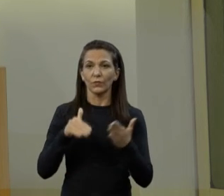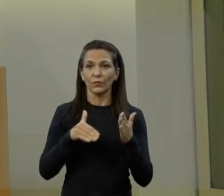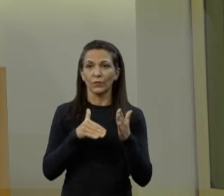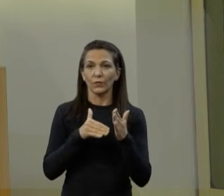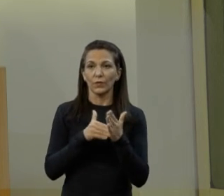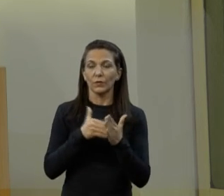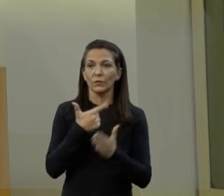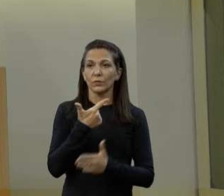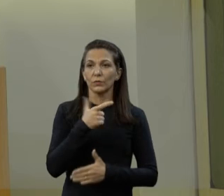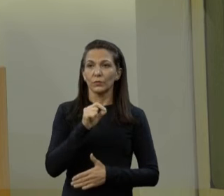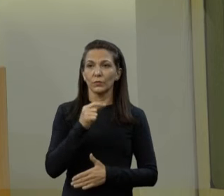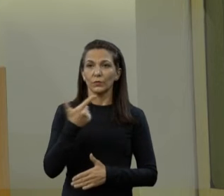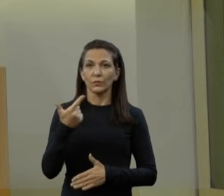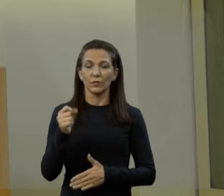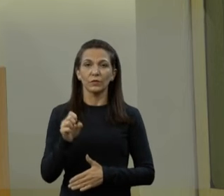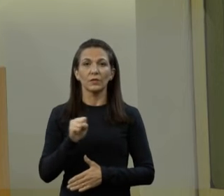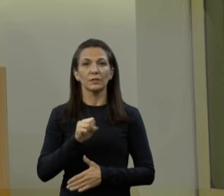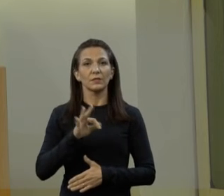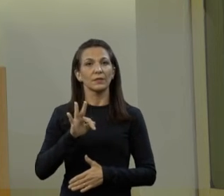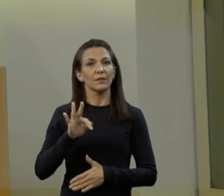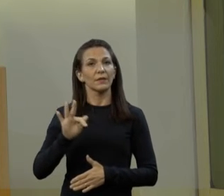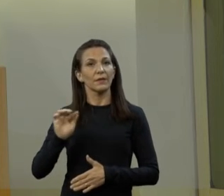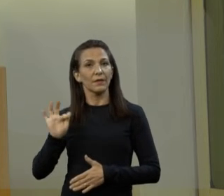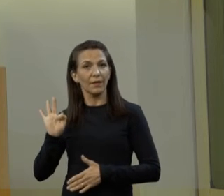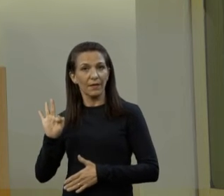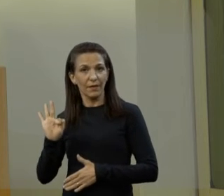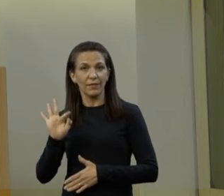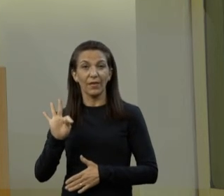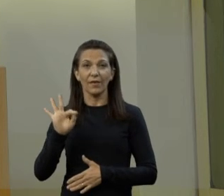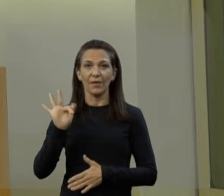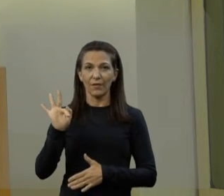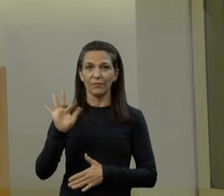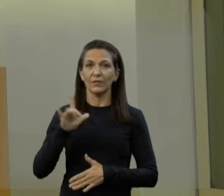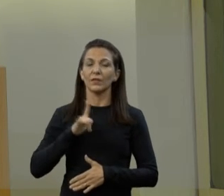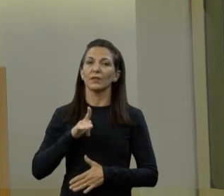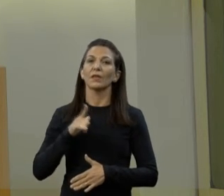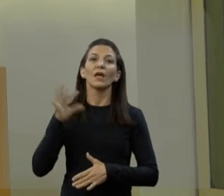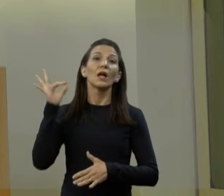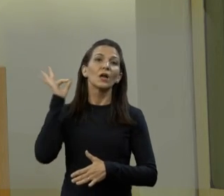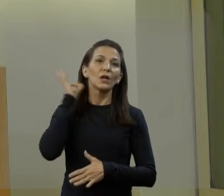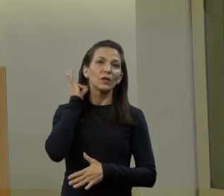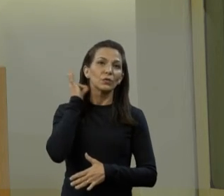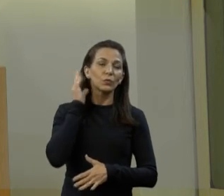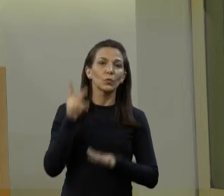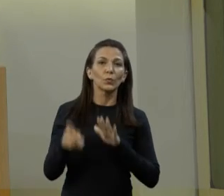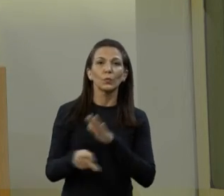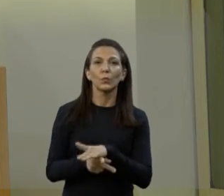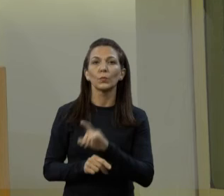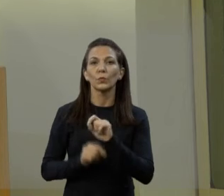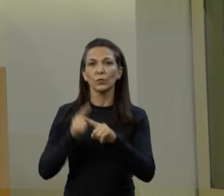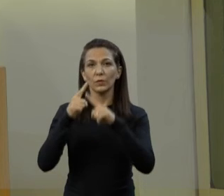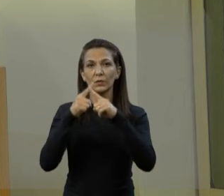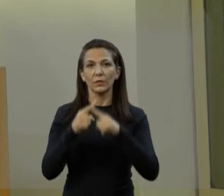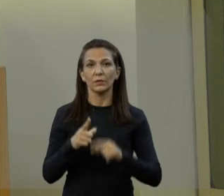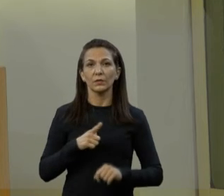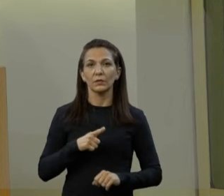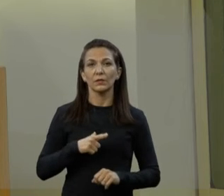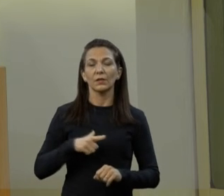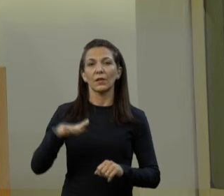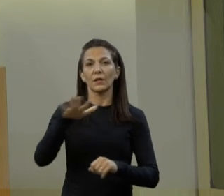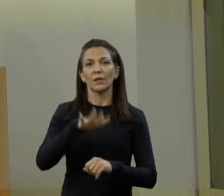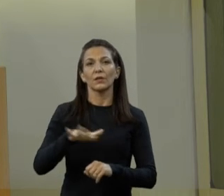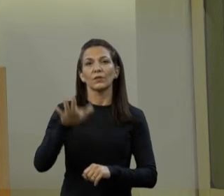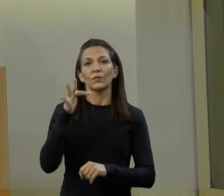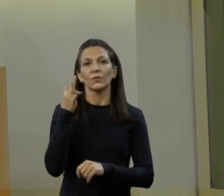o STF decidiu que a união não possui exclusividade na exploração de loterias estendendo direito a qualquer membro